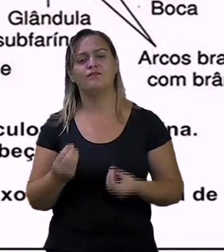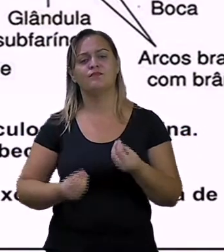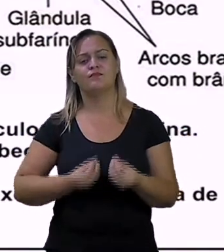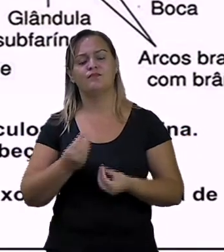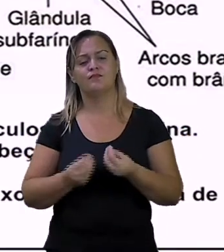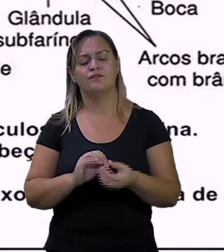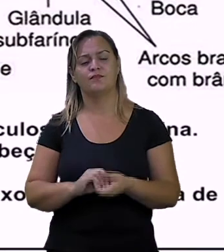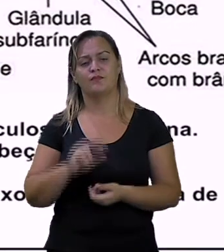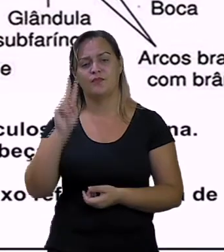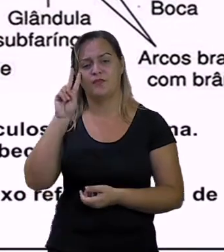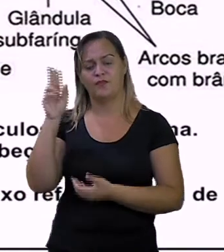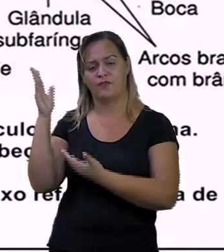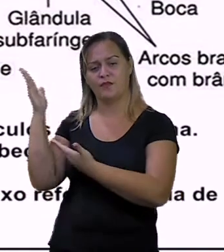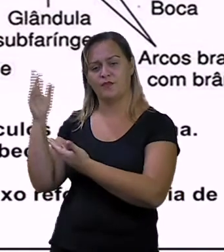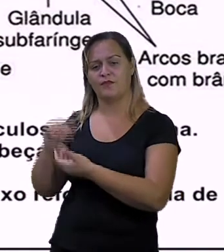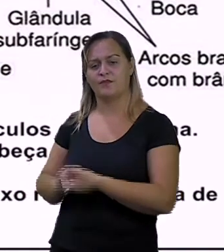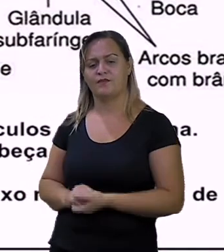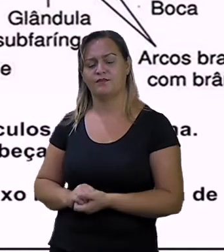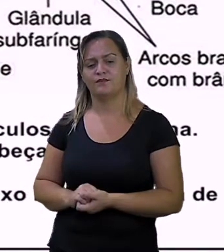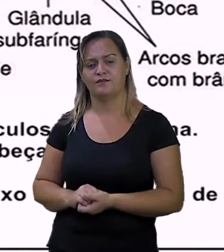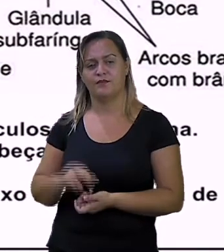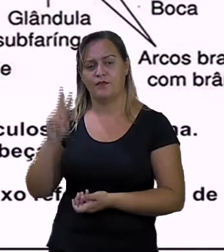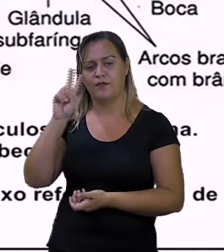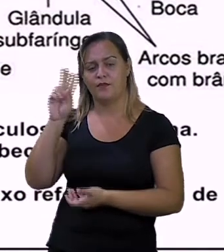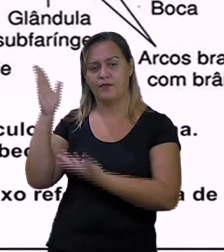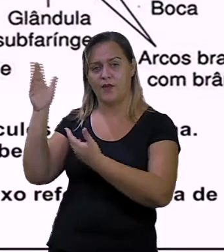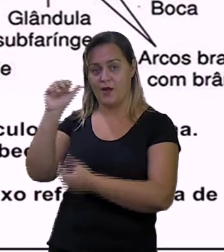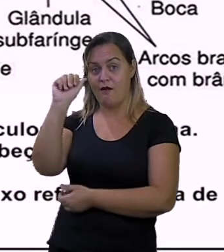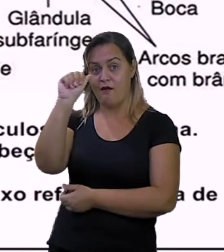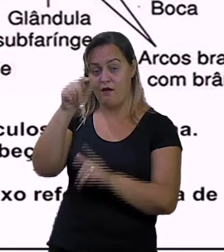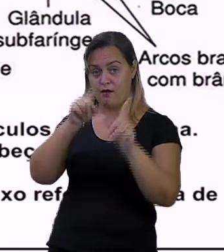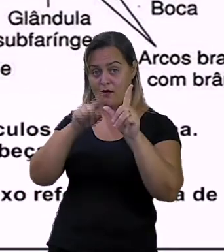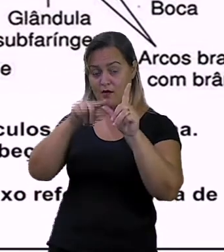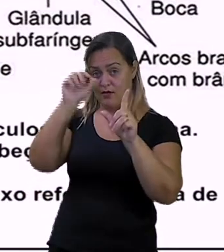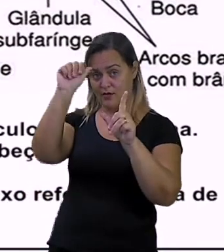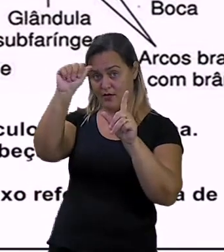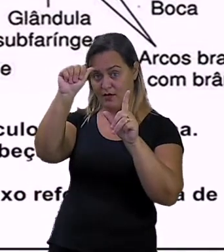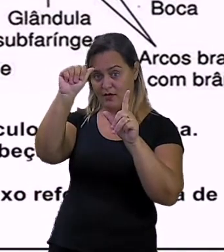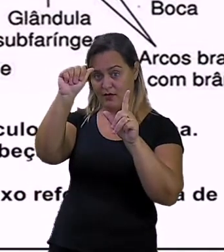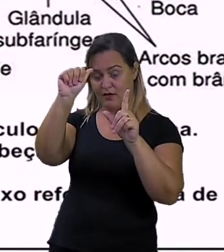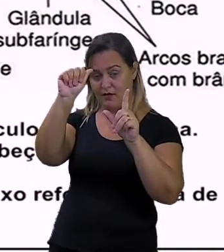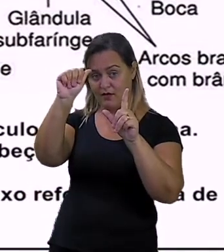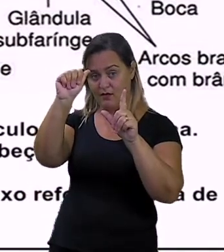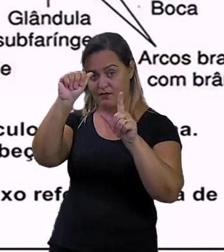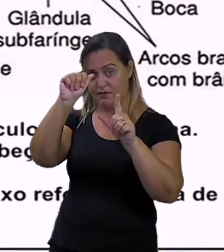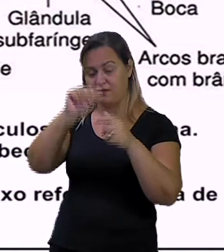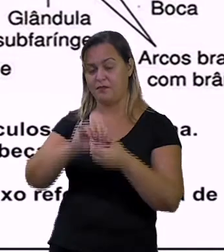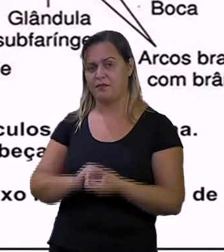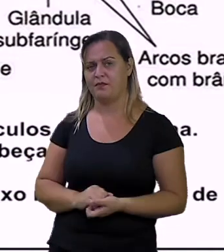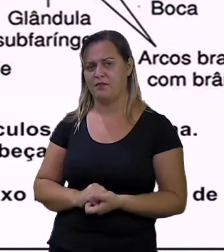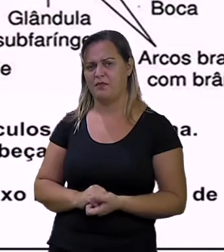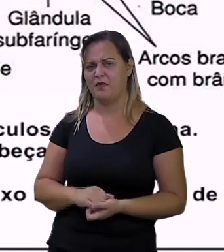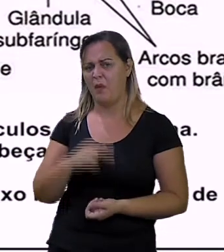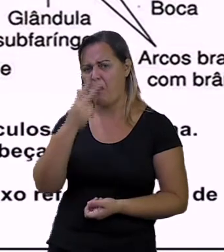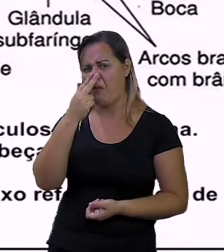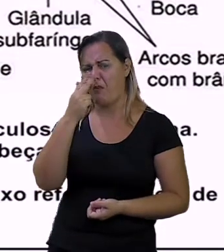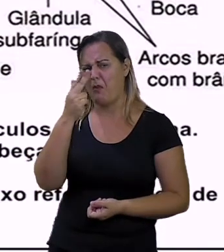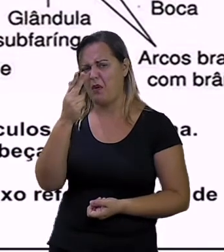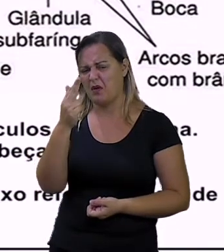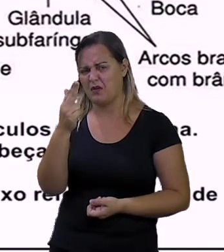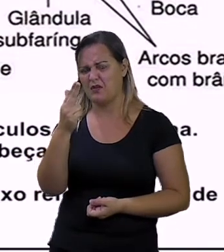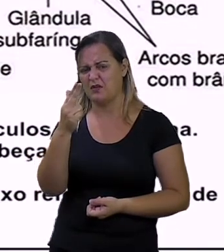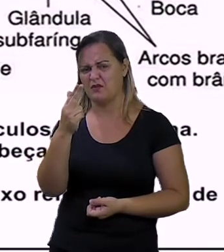Olha aí o nosso peixe sem mandíbula, gente. Olha como que eles são. Parecem uma cobra, não é